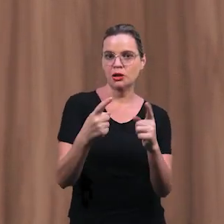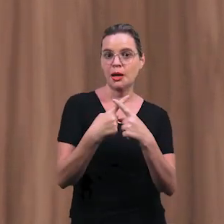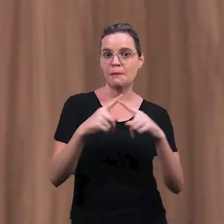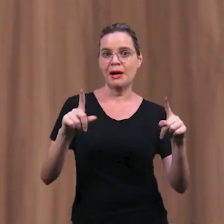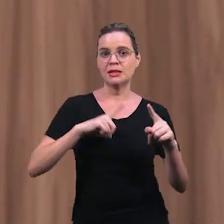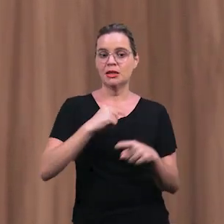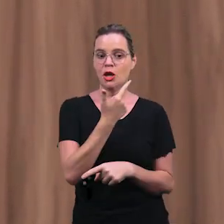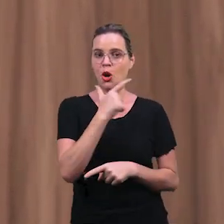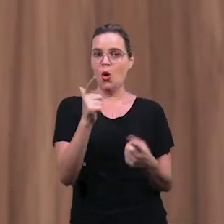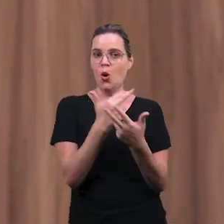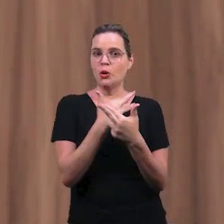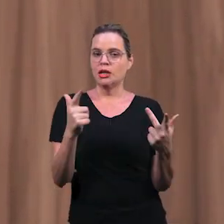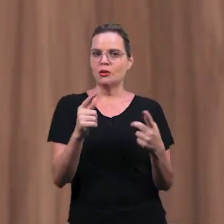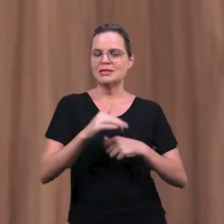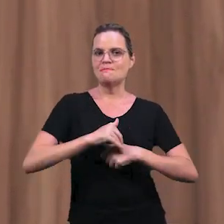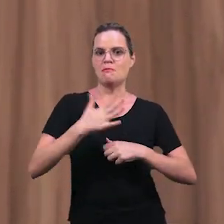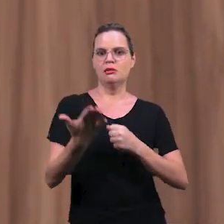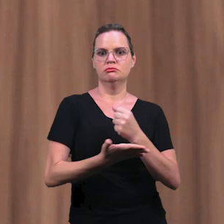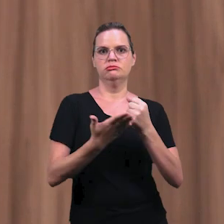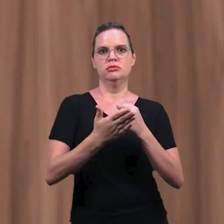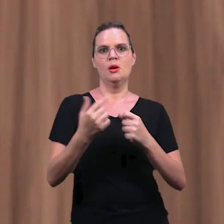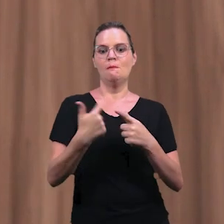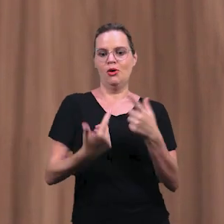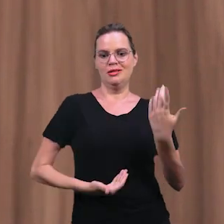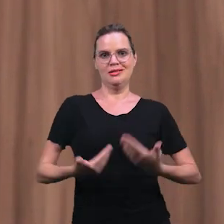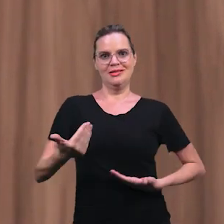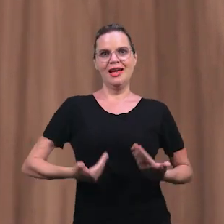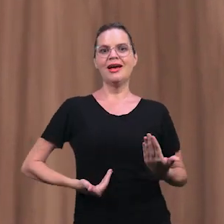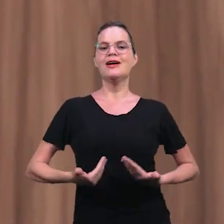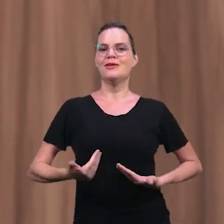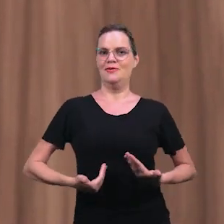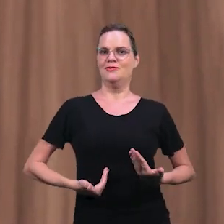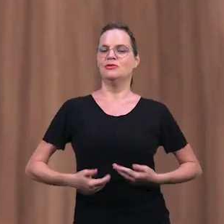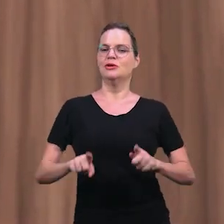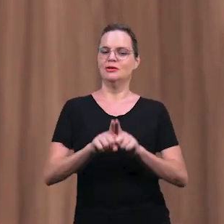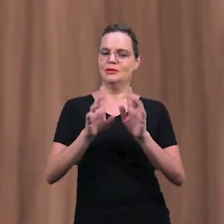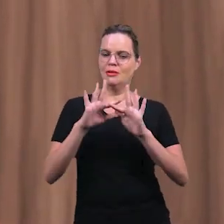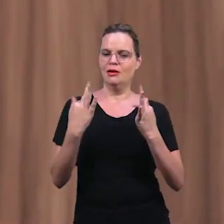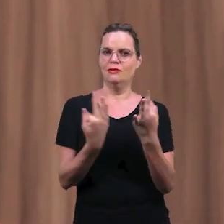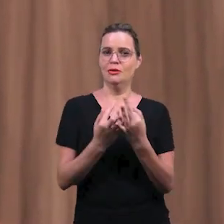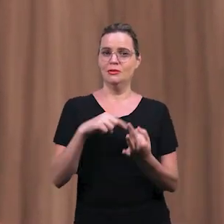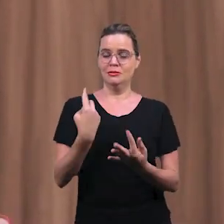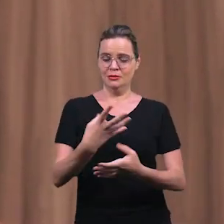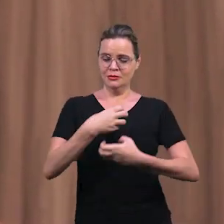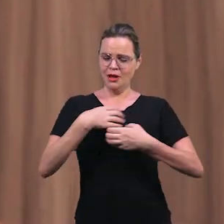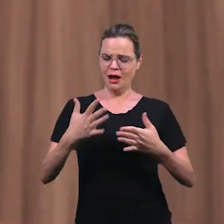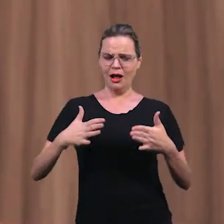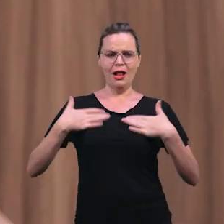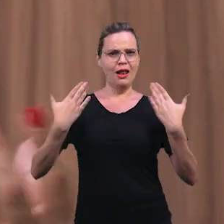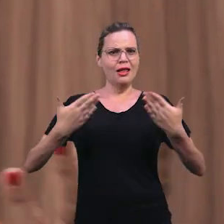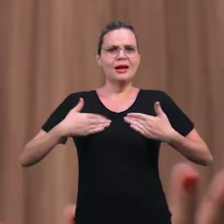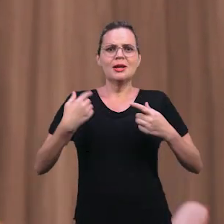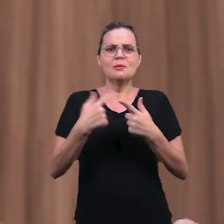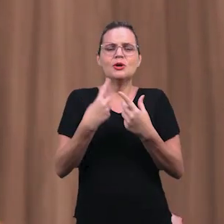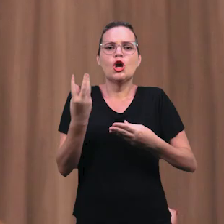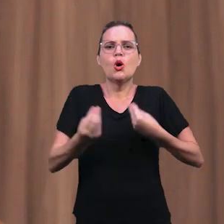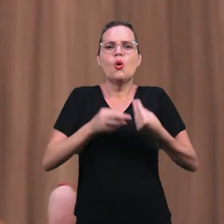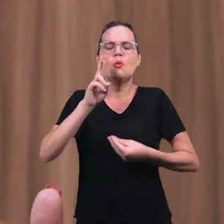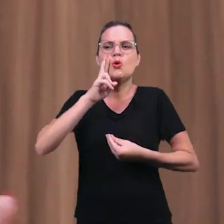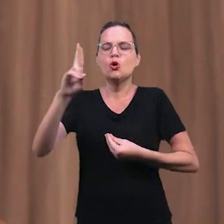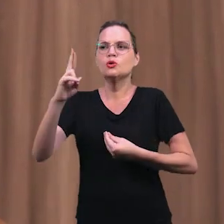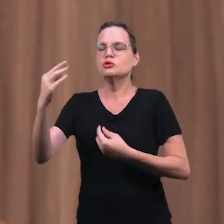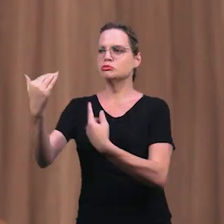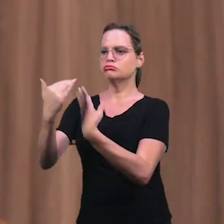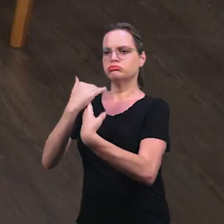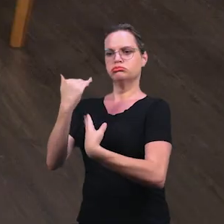mas existe um filtro que é feito, né, pelos servos, pelas famílias, E é uma alegria muito grande ver, como o senhor